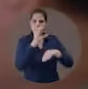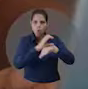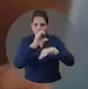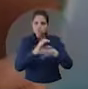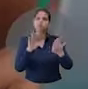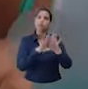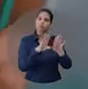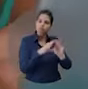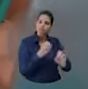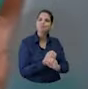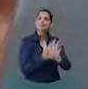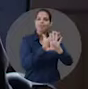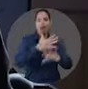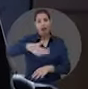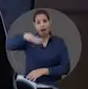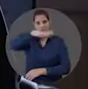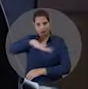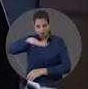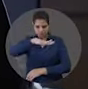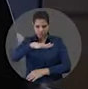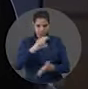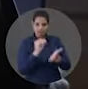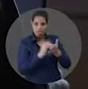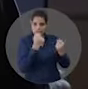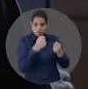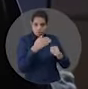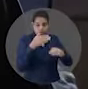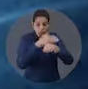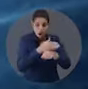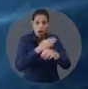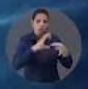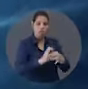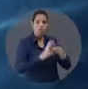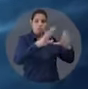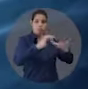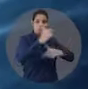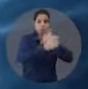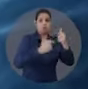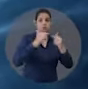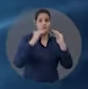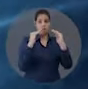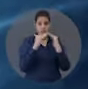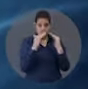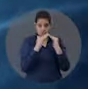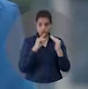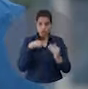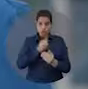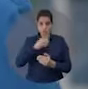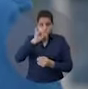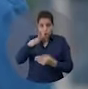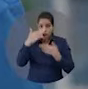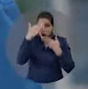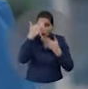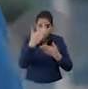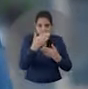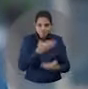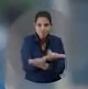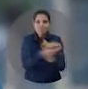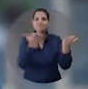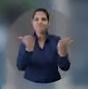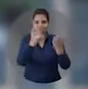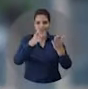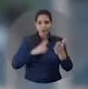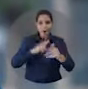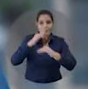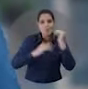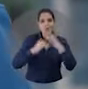capacitação seguiu online. E nas áreas não essenciais, os servidores foram liberados para trabalhar em casa. A gente só tem que agradecer a